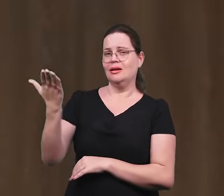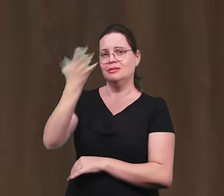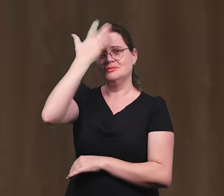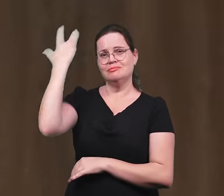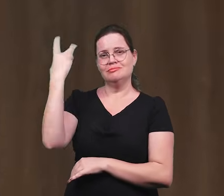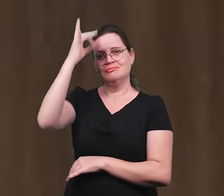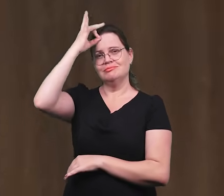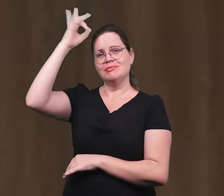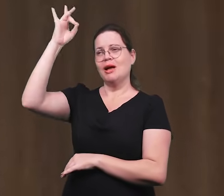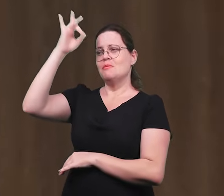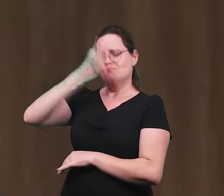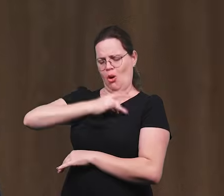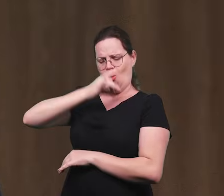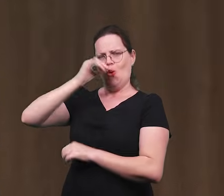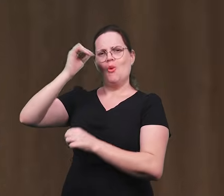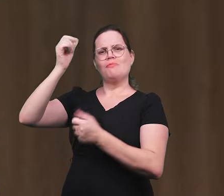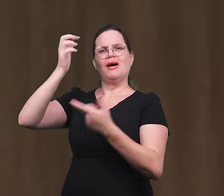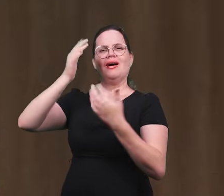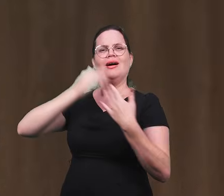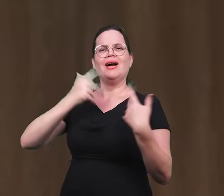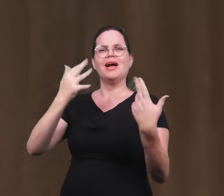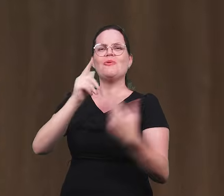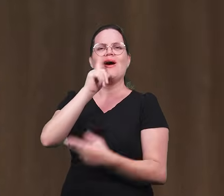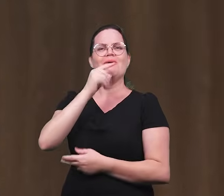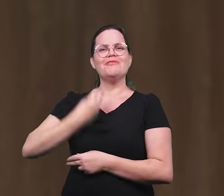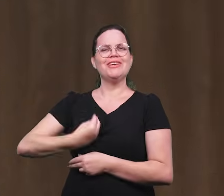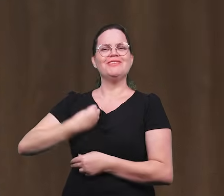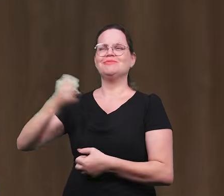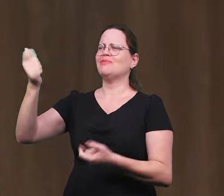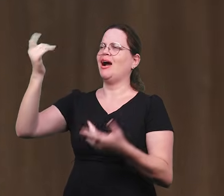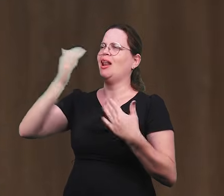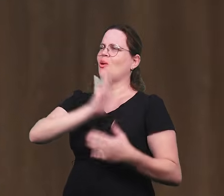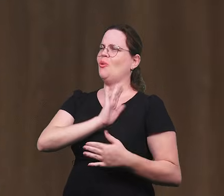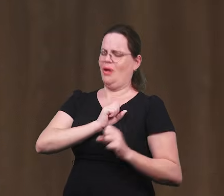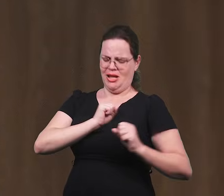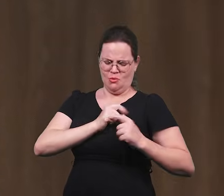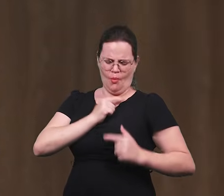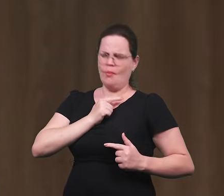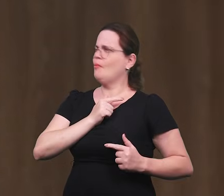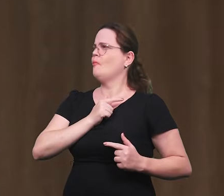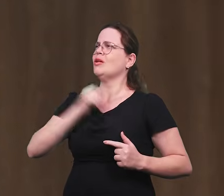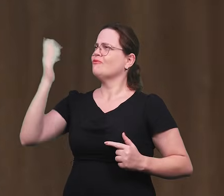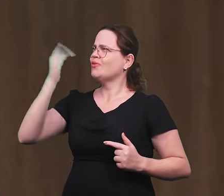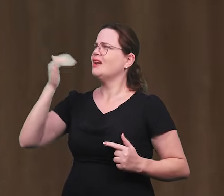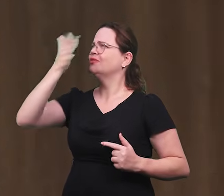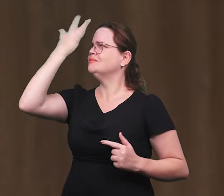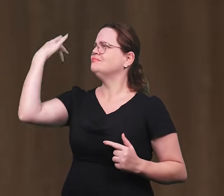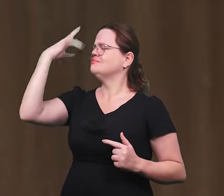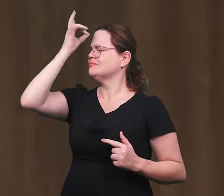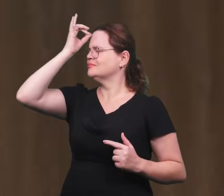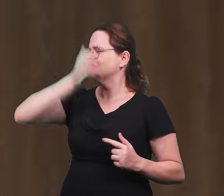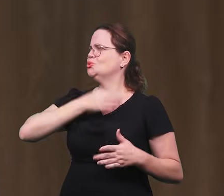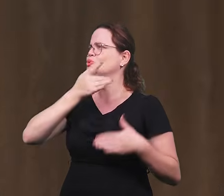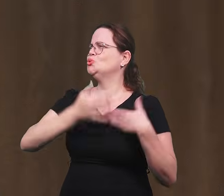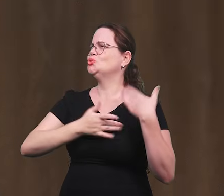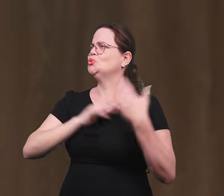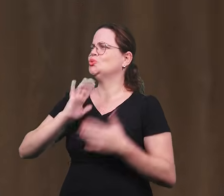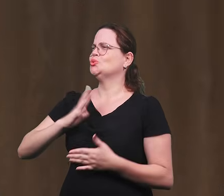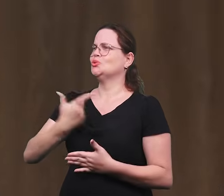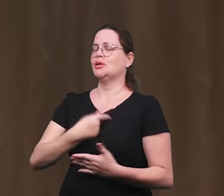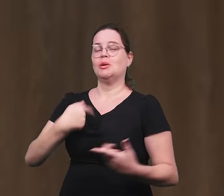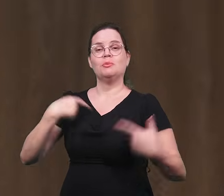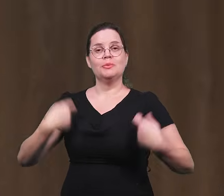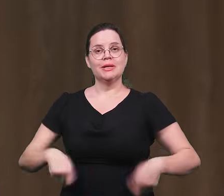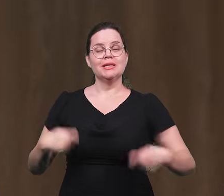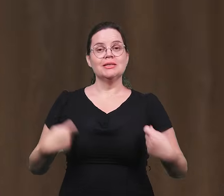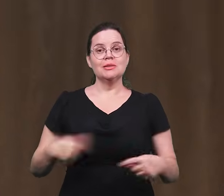tu pedir, Ele vai te dar. Pede ao Senhor, Senhor, enche o meu coração desta água, enche a minha casa da água da salvação, porque Ele